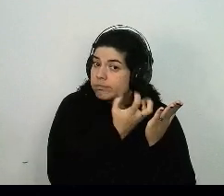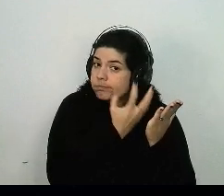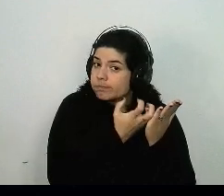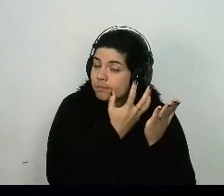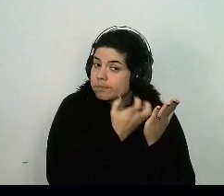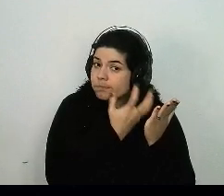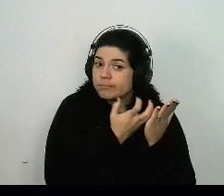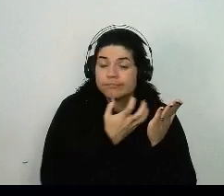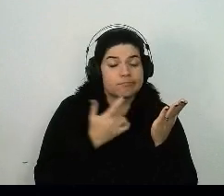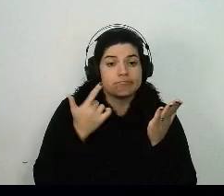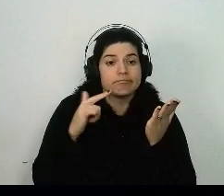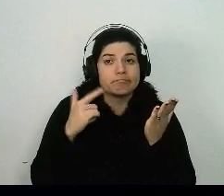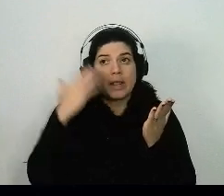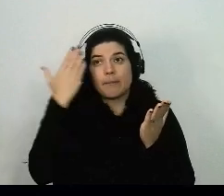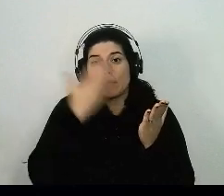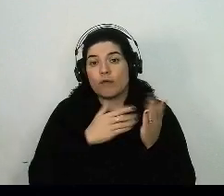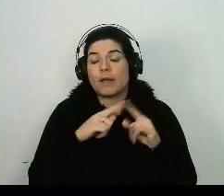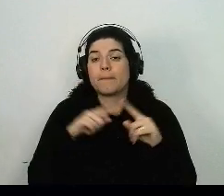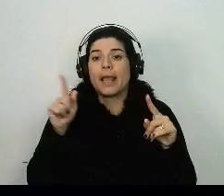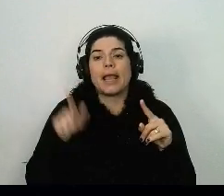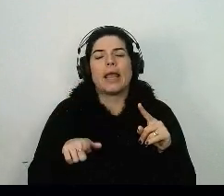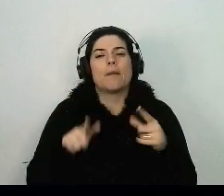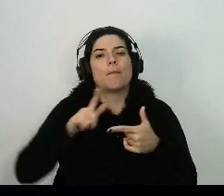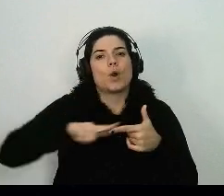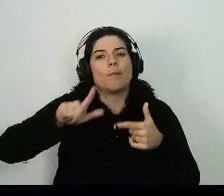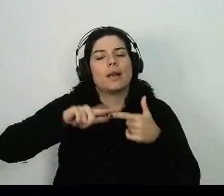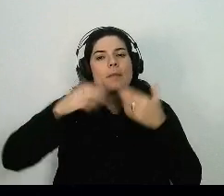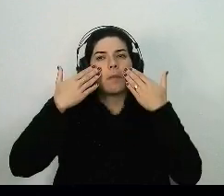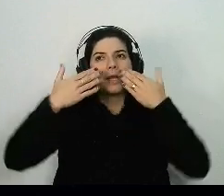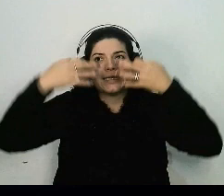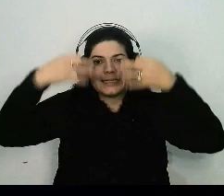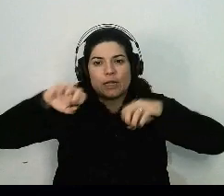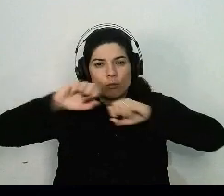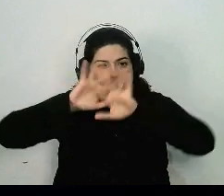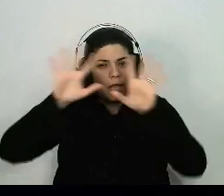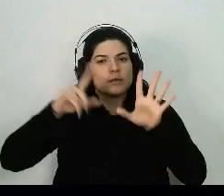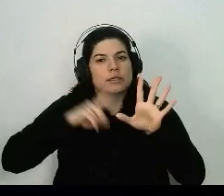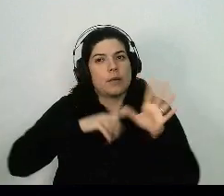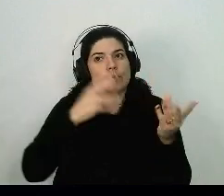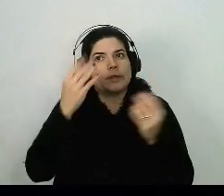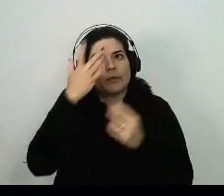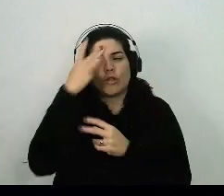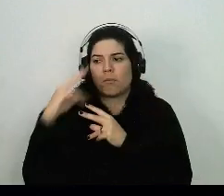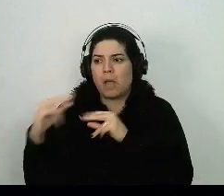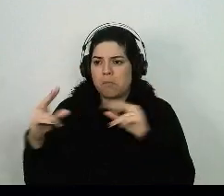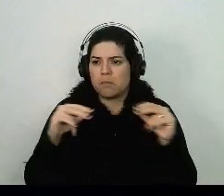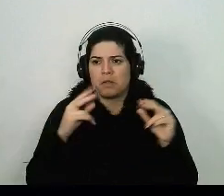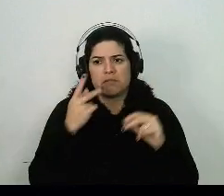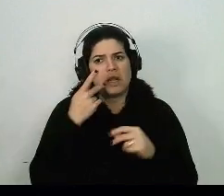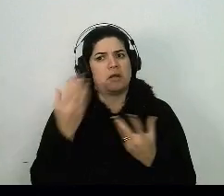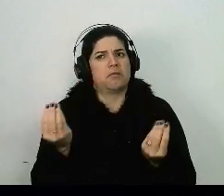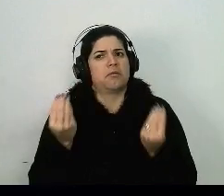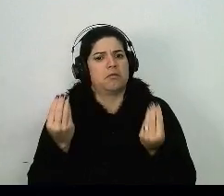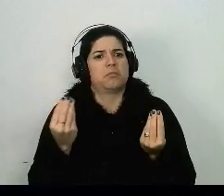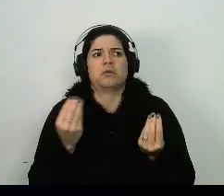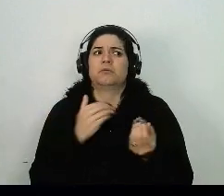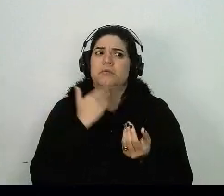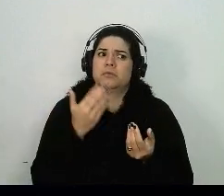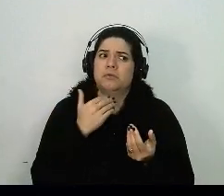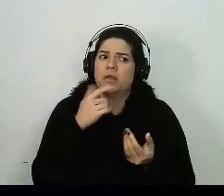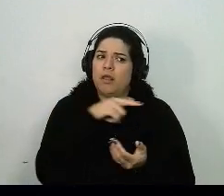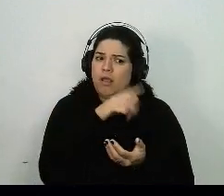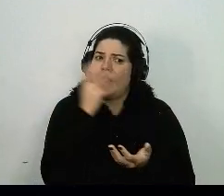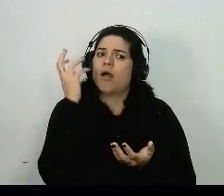Mas o problema da transparência, se a gente for olhar, tem muita gente comentando, não é possível, isso me escuta, foi no mesmo